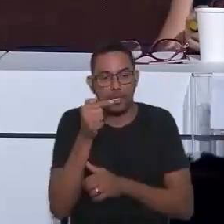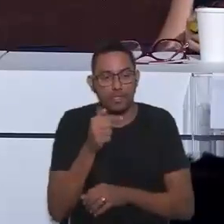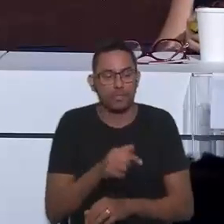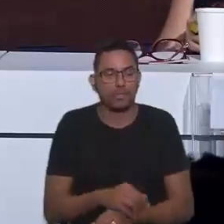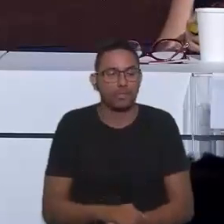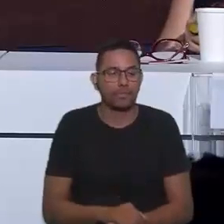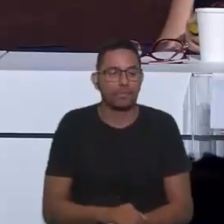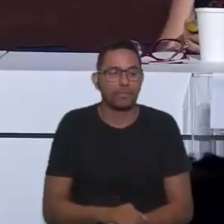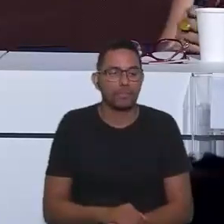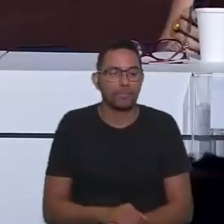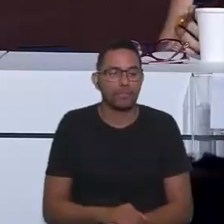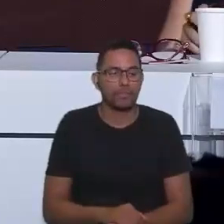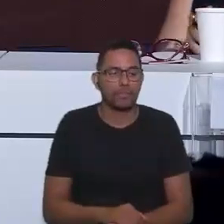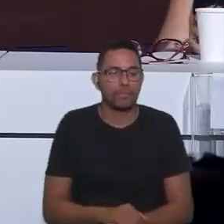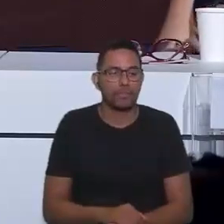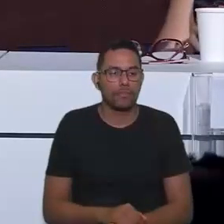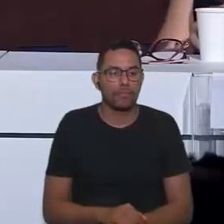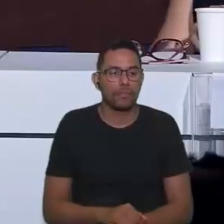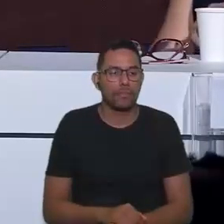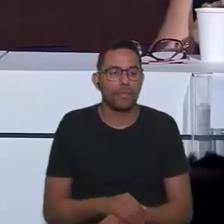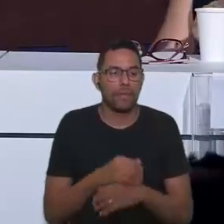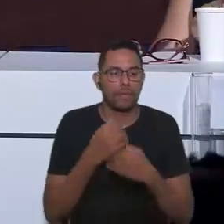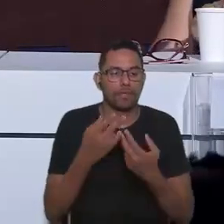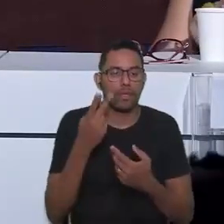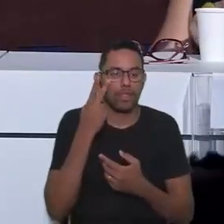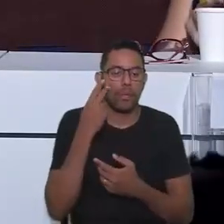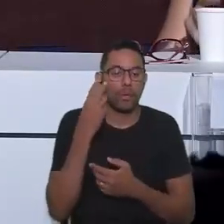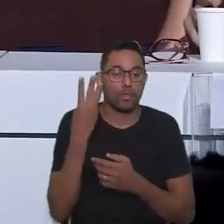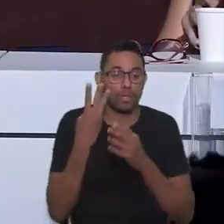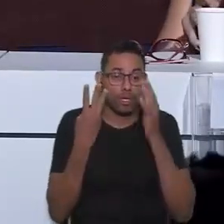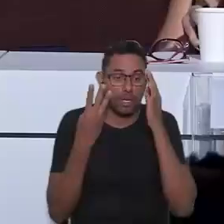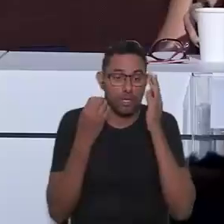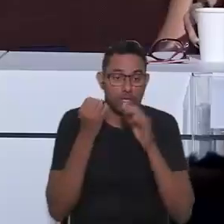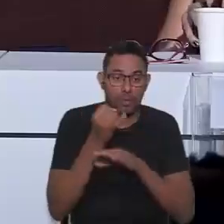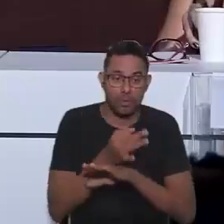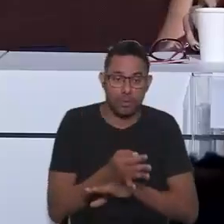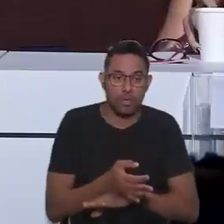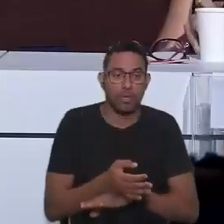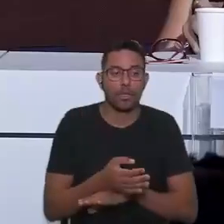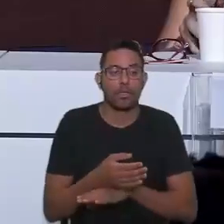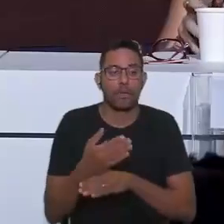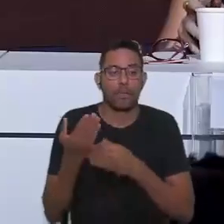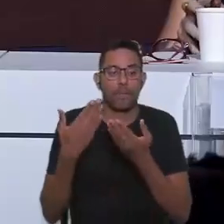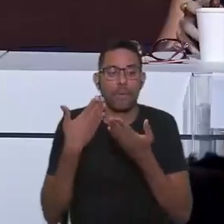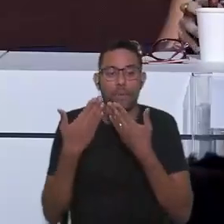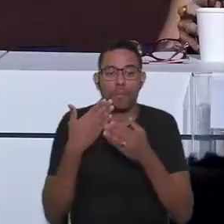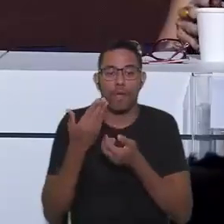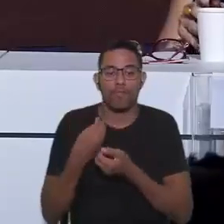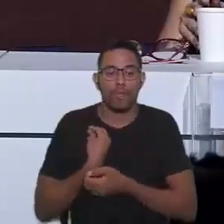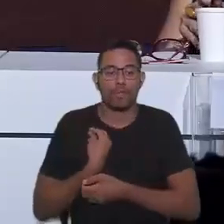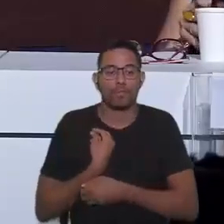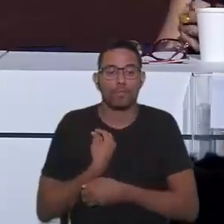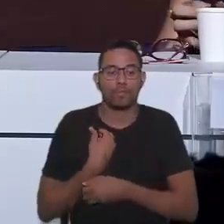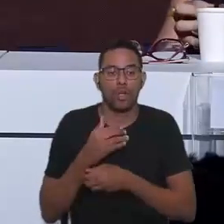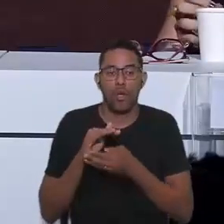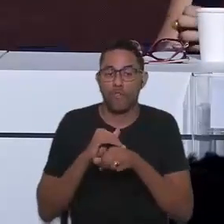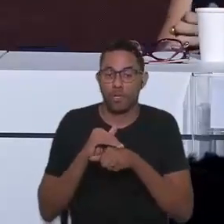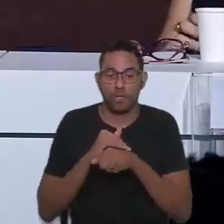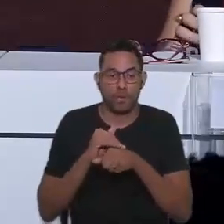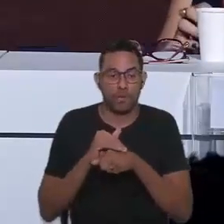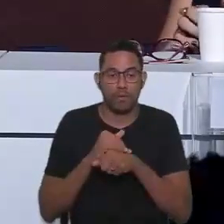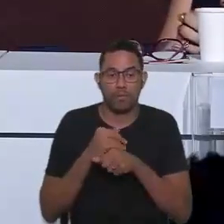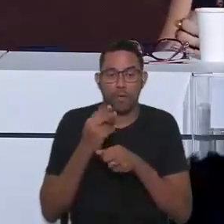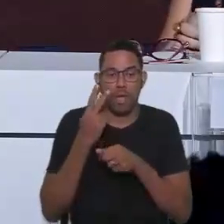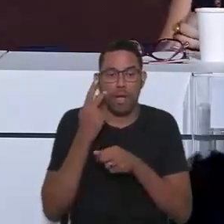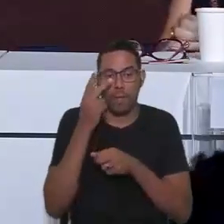E então era muito normal às 3 da manhã, 4 da manhã, a gente debater a vida. Estarmos conversando